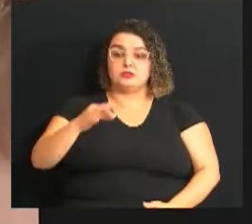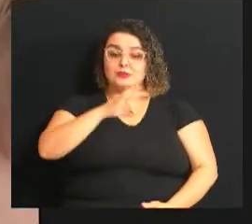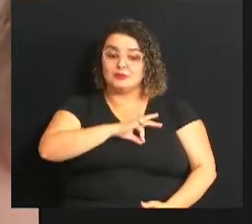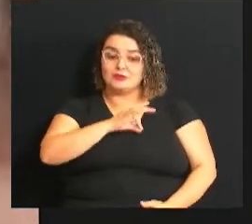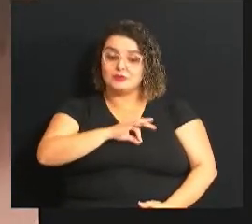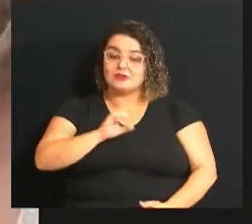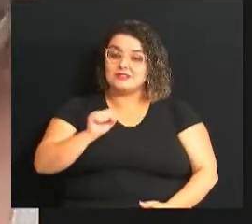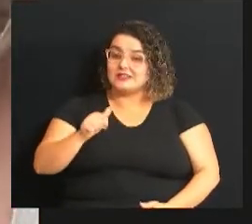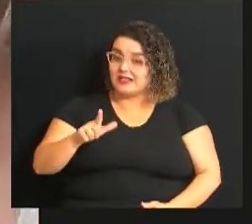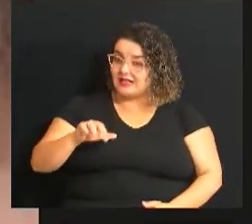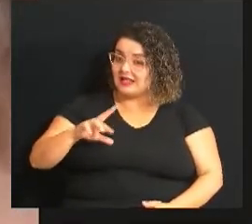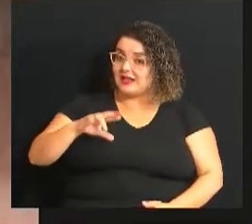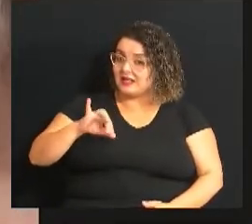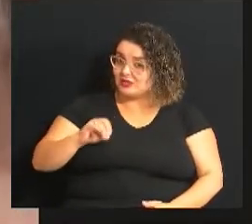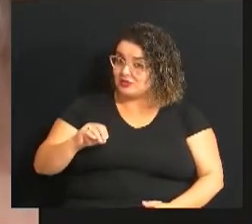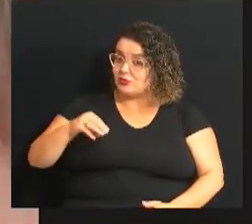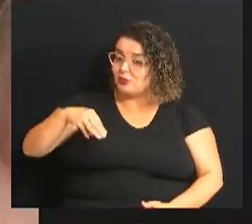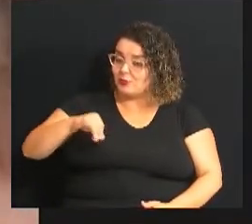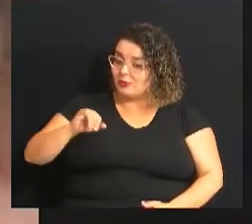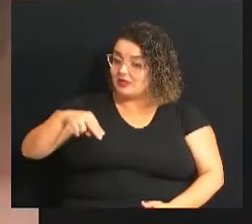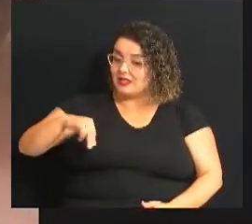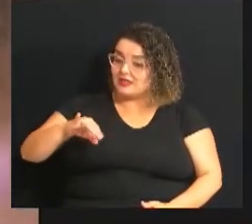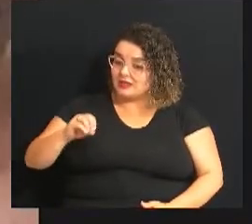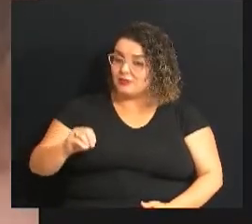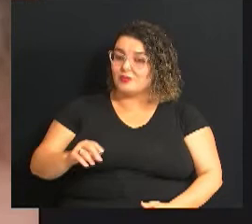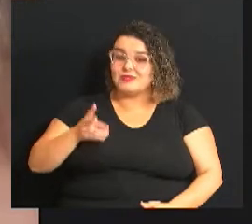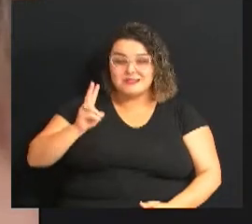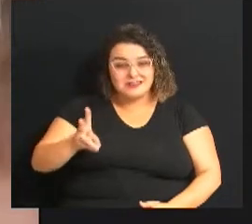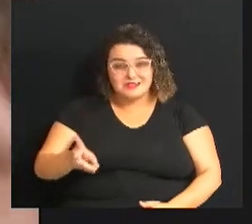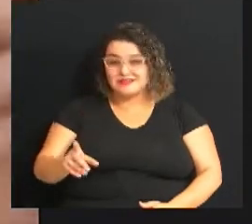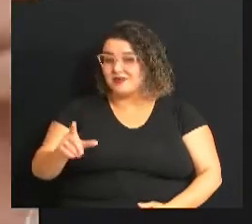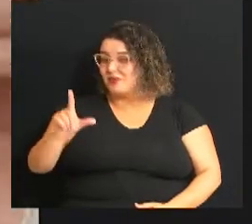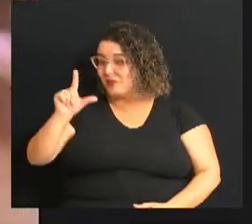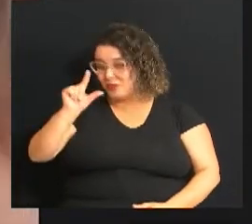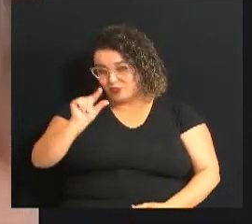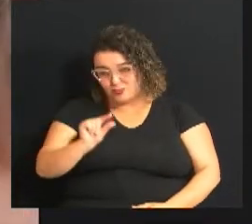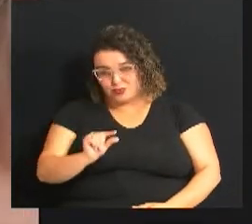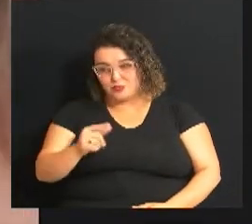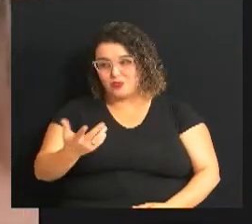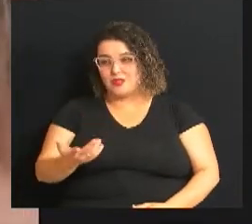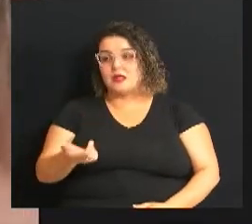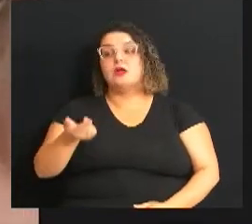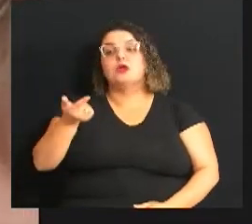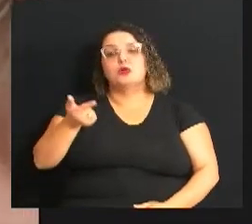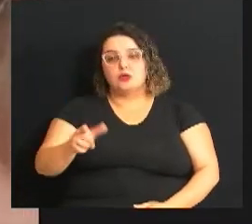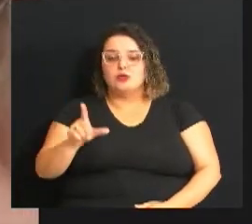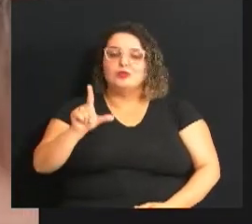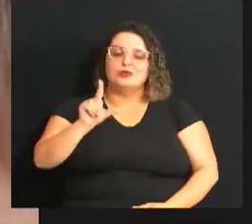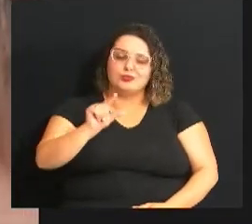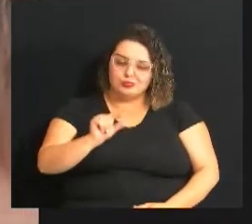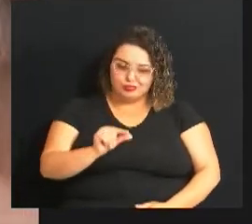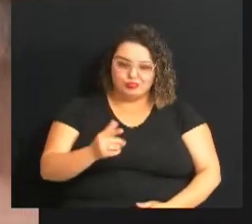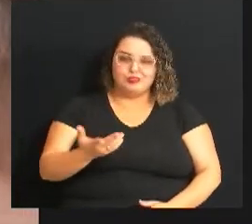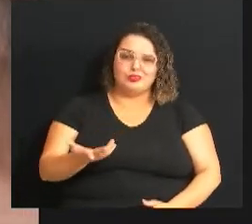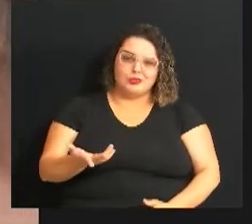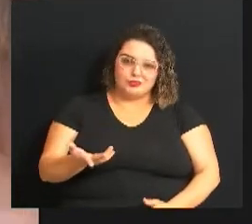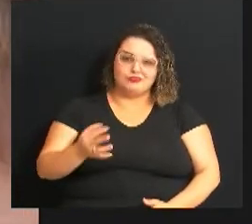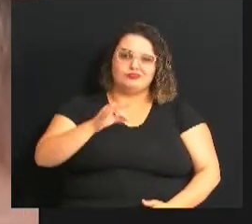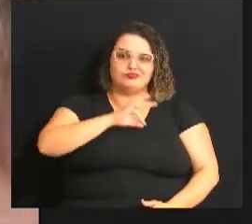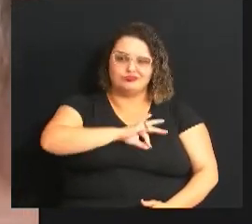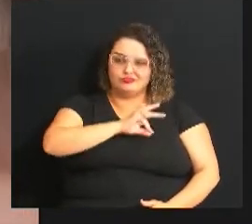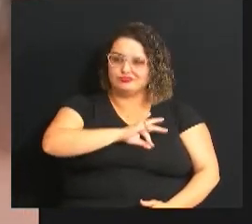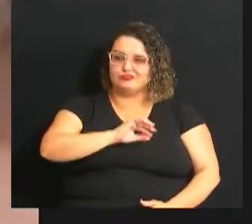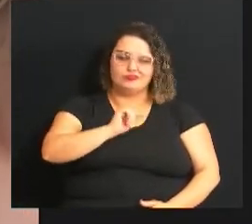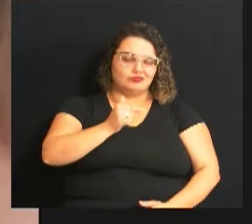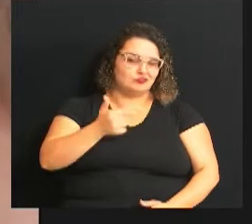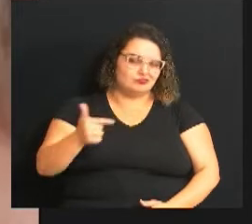que realmente é muito baixo. Sempre foi, historicamente, sempre foi, e continua sendo realmente um salário mínimo que não